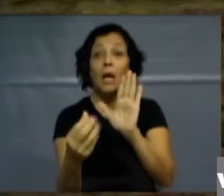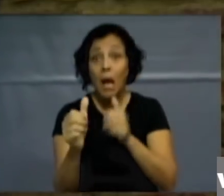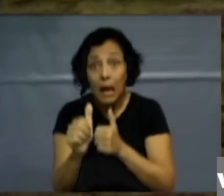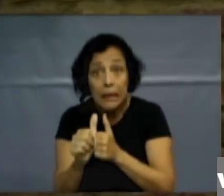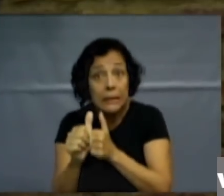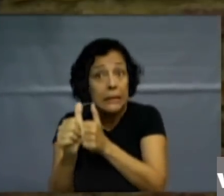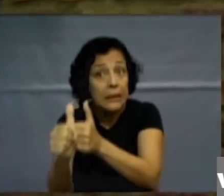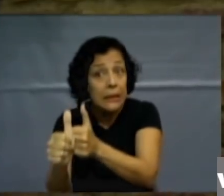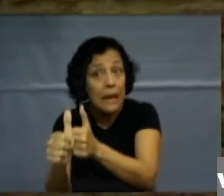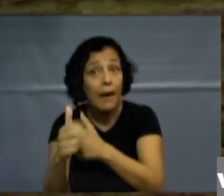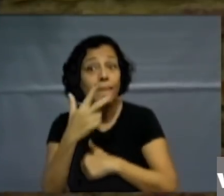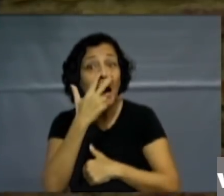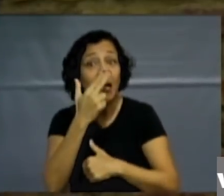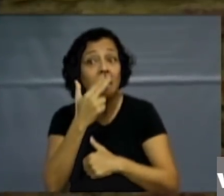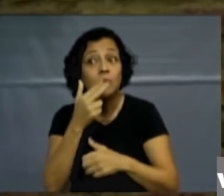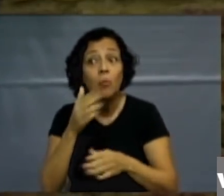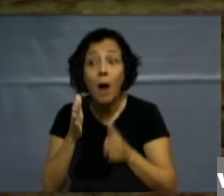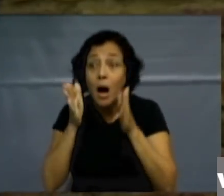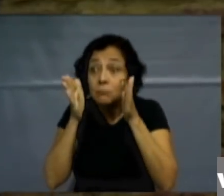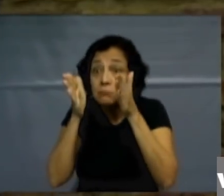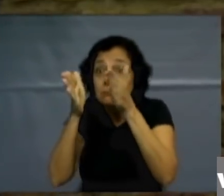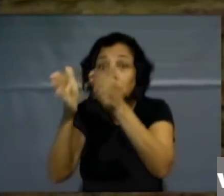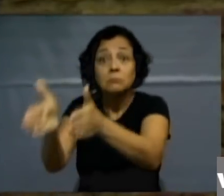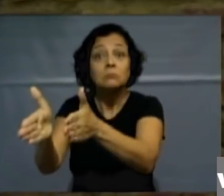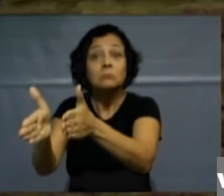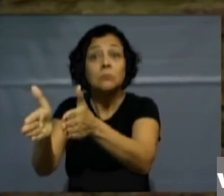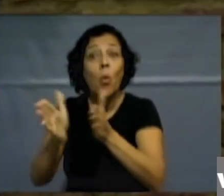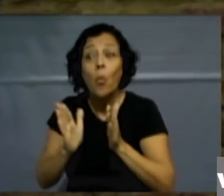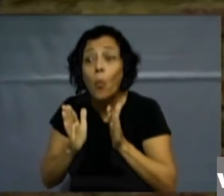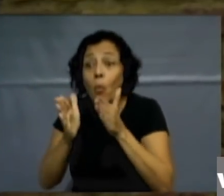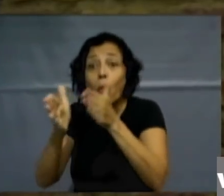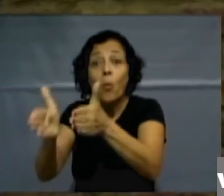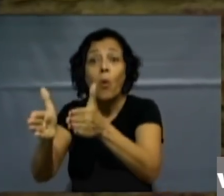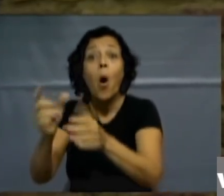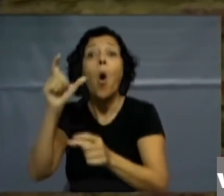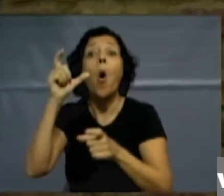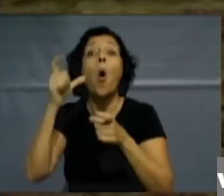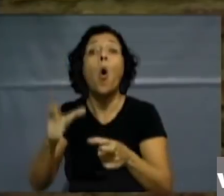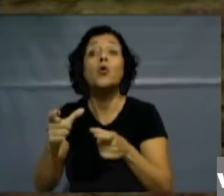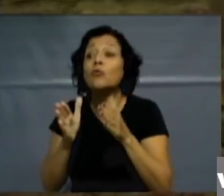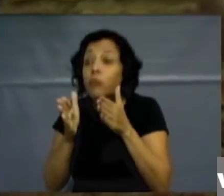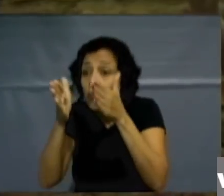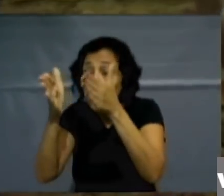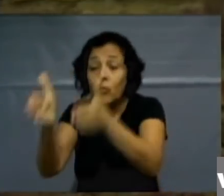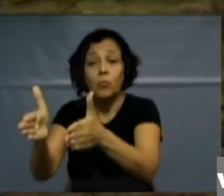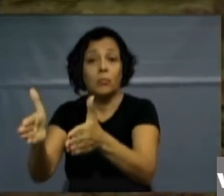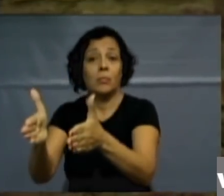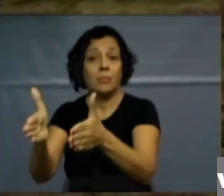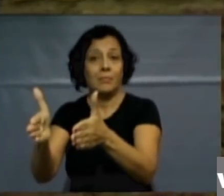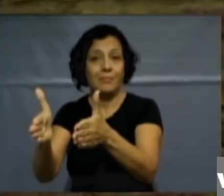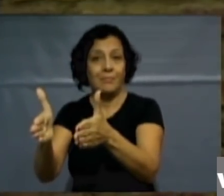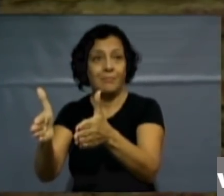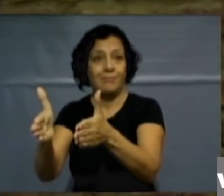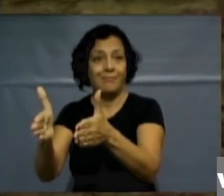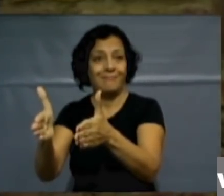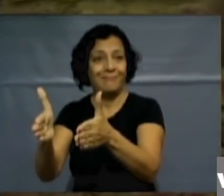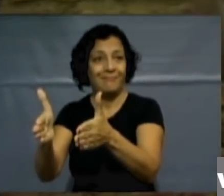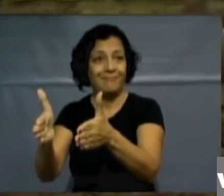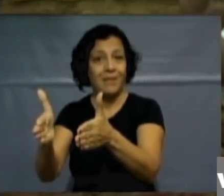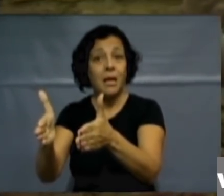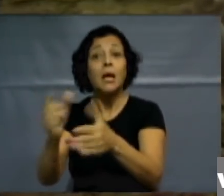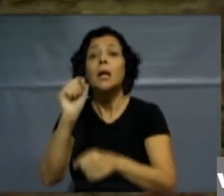uma bússola, é traçar de um caminho, é nos dar um norte, é nos dar um sul.